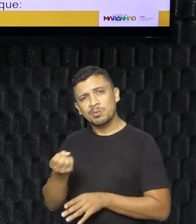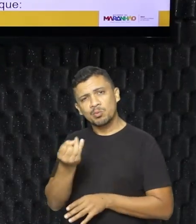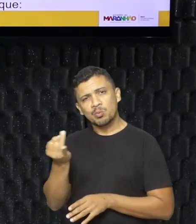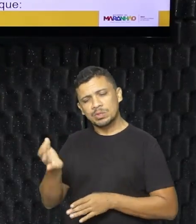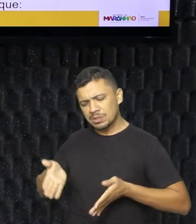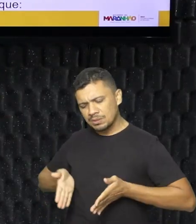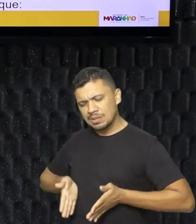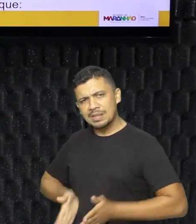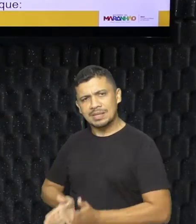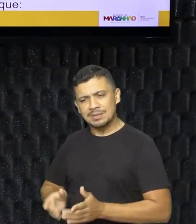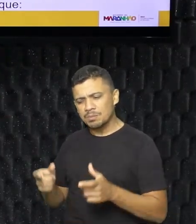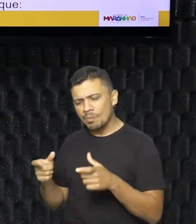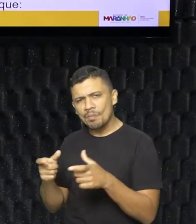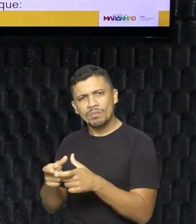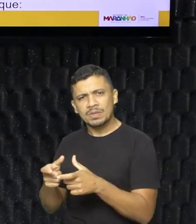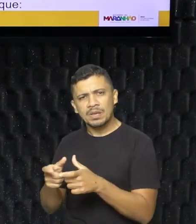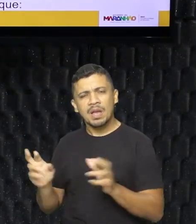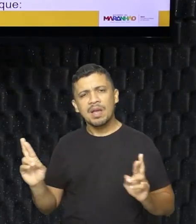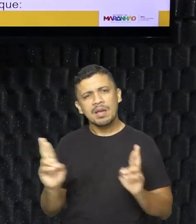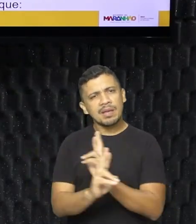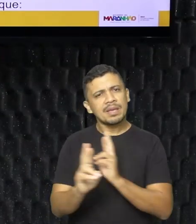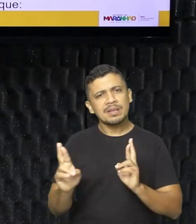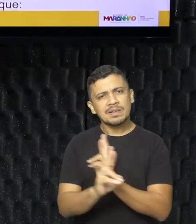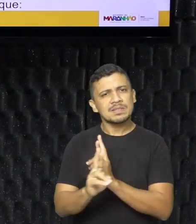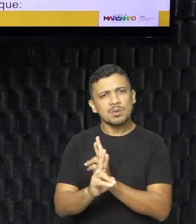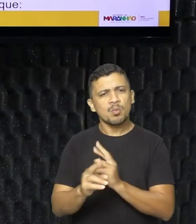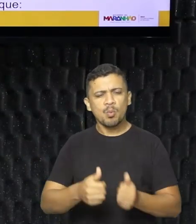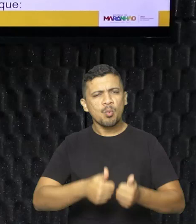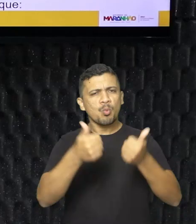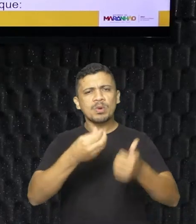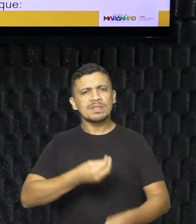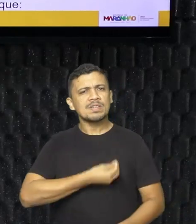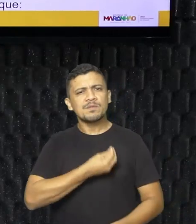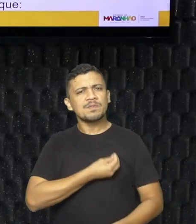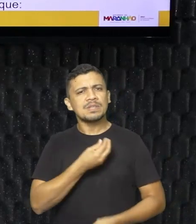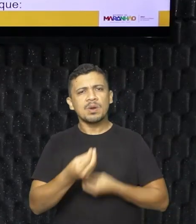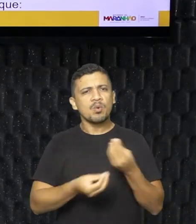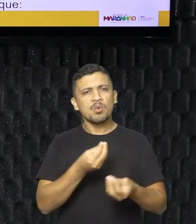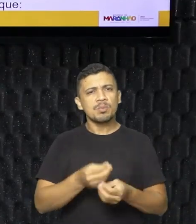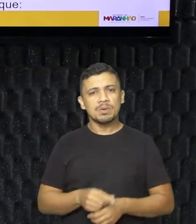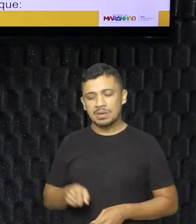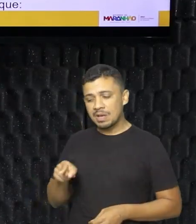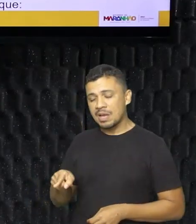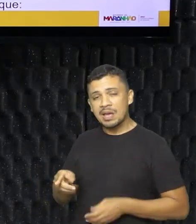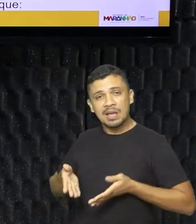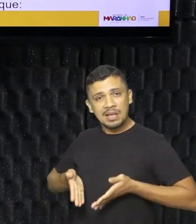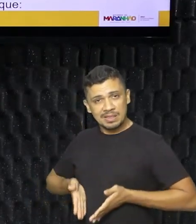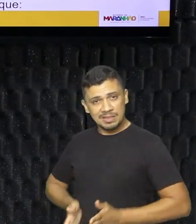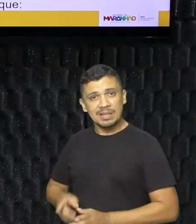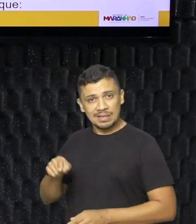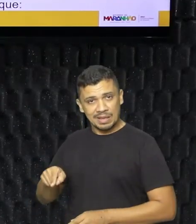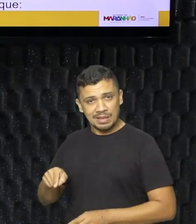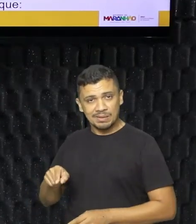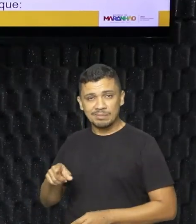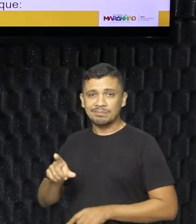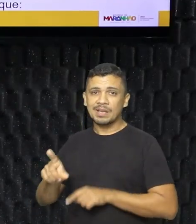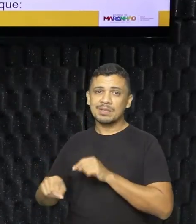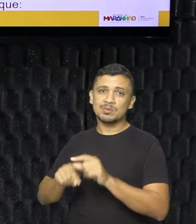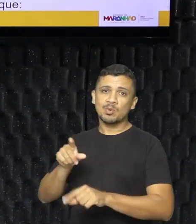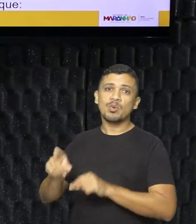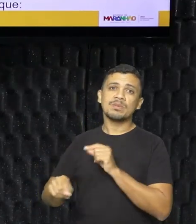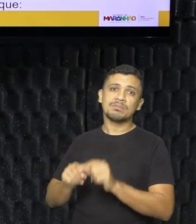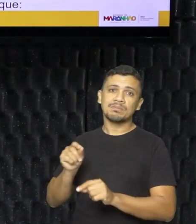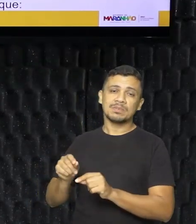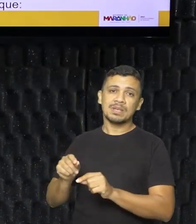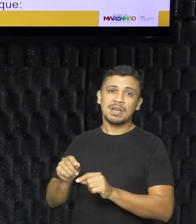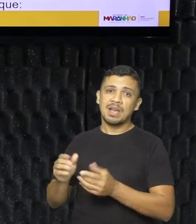relação entre a natalidade e a qualidade de vida? Tudo. Porque a natalidade é escolha. Muitas vezes a gente foge a isso